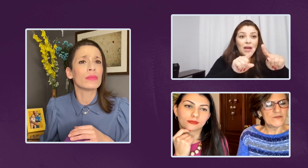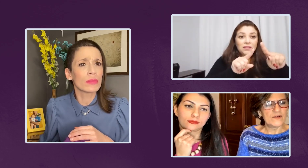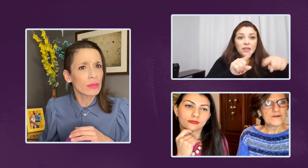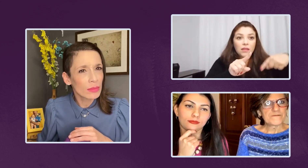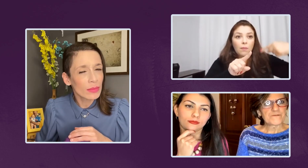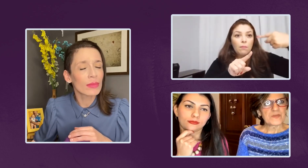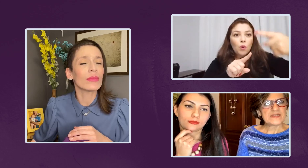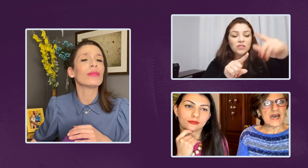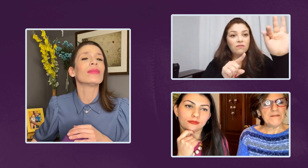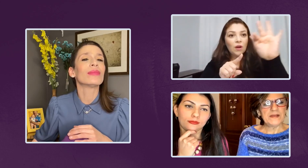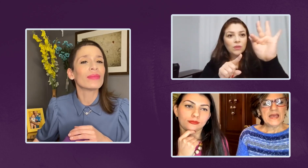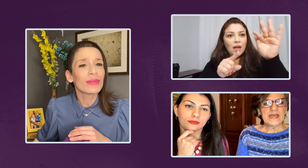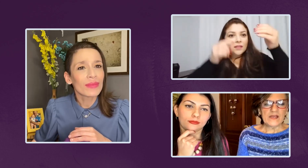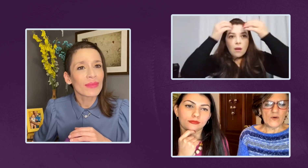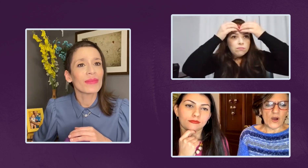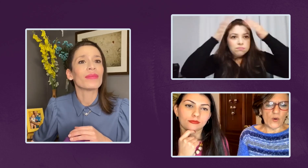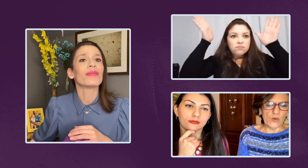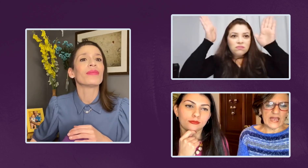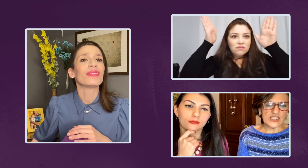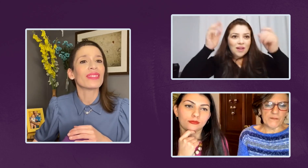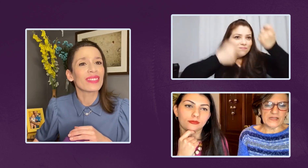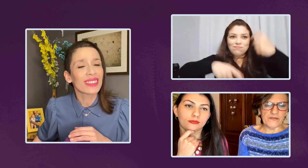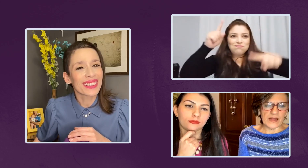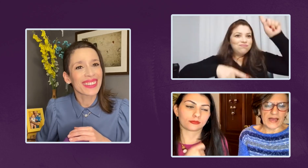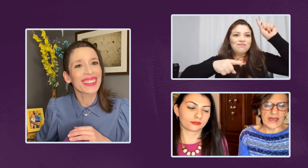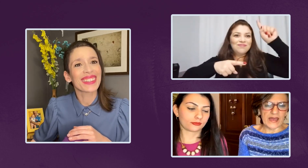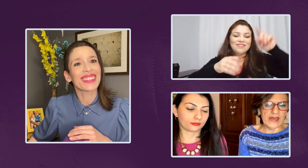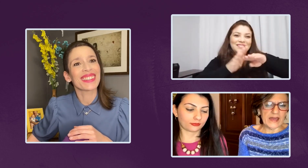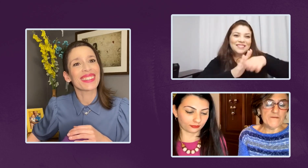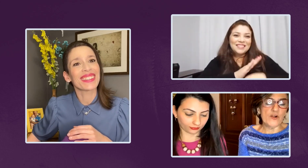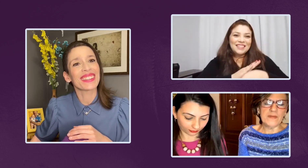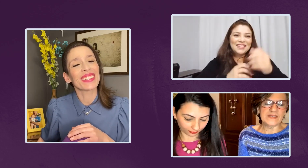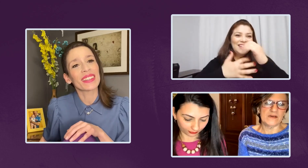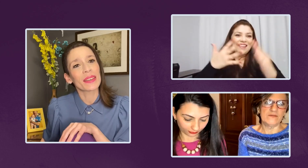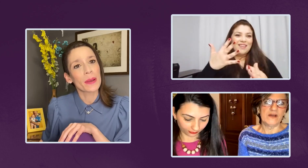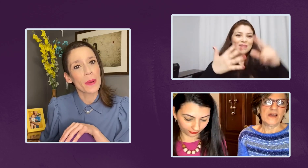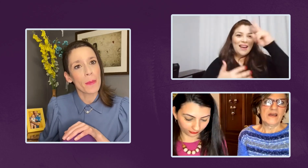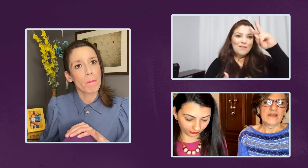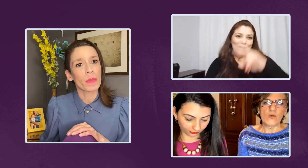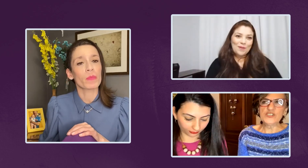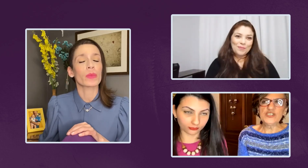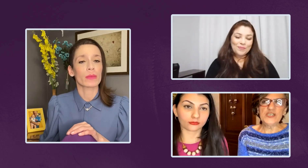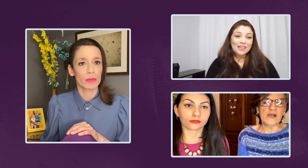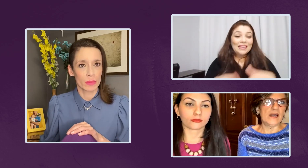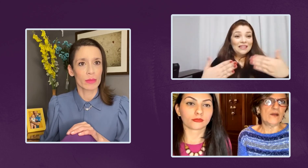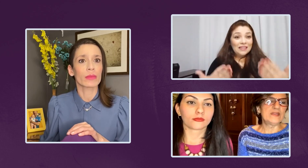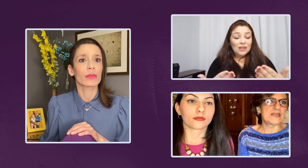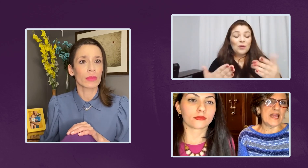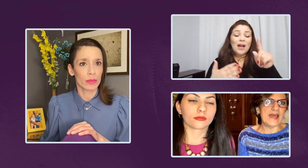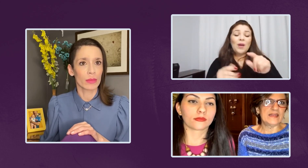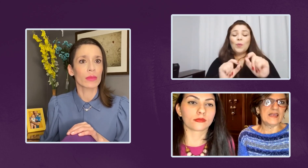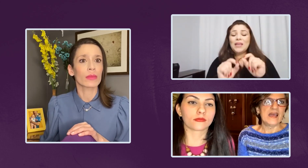então, sabe? Então, o que a gente pode falar? É informação. Hoje em dia,